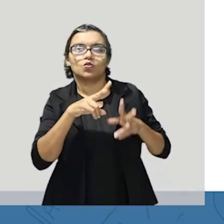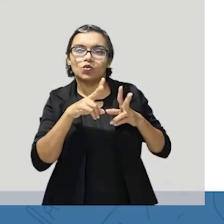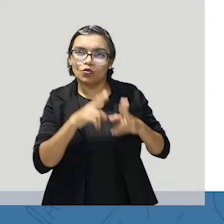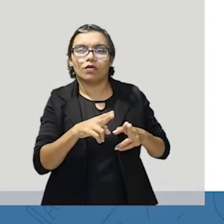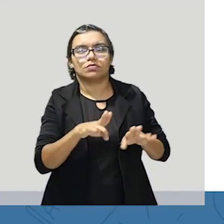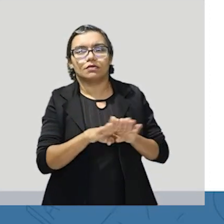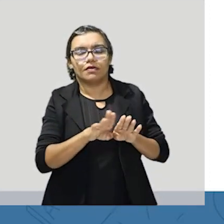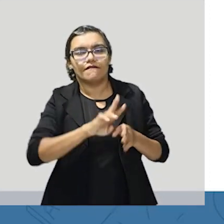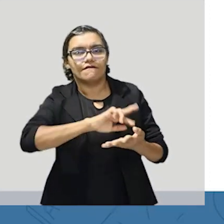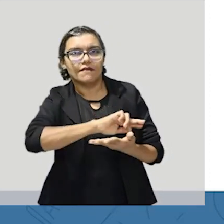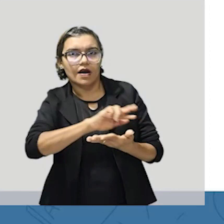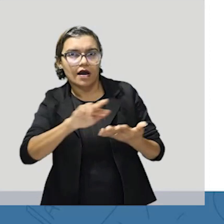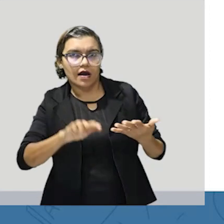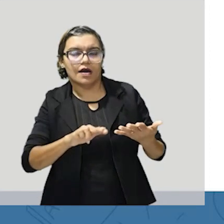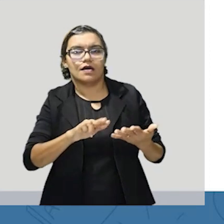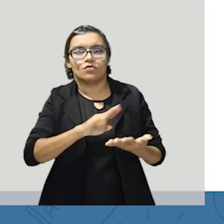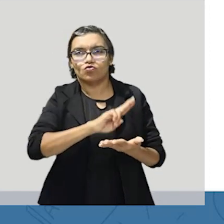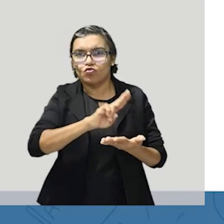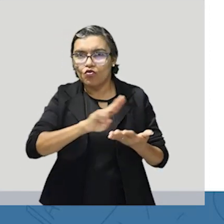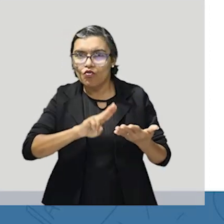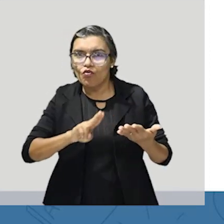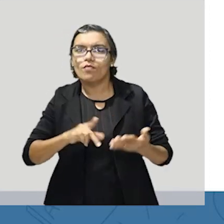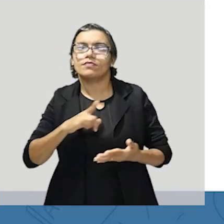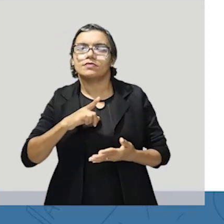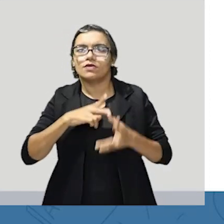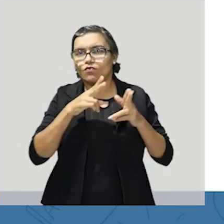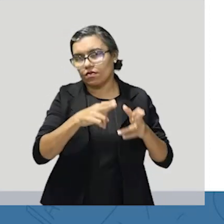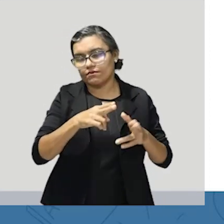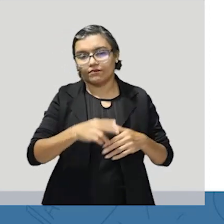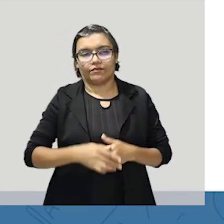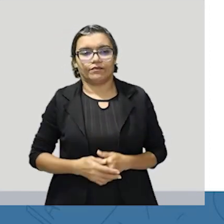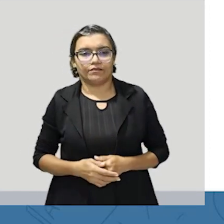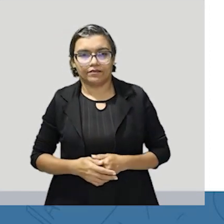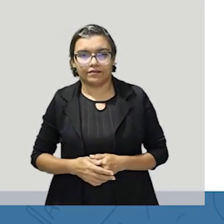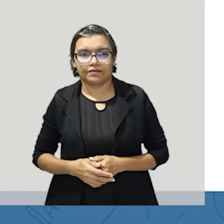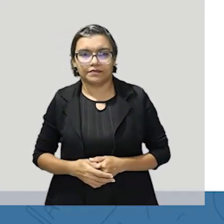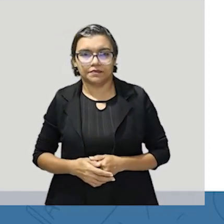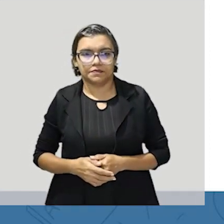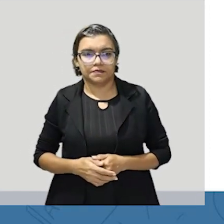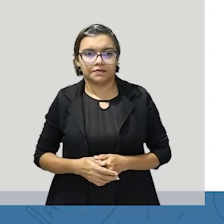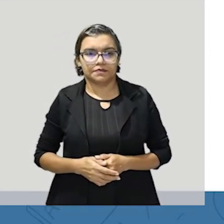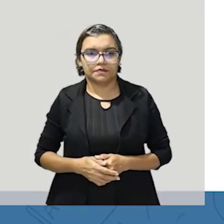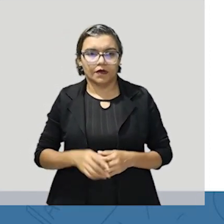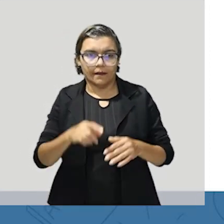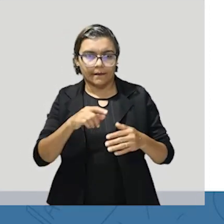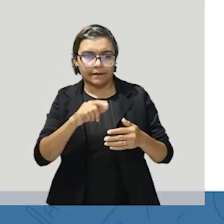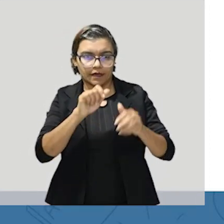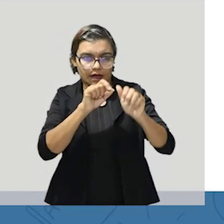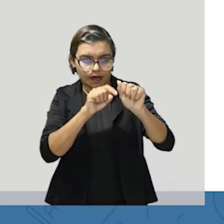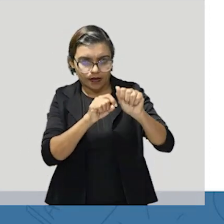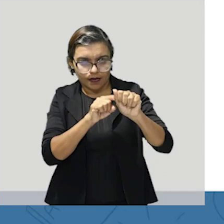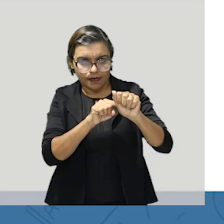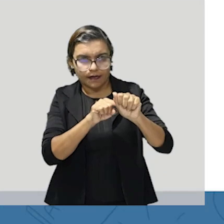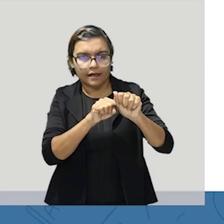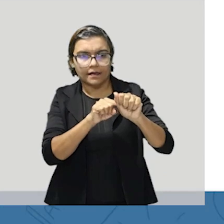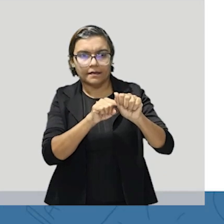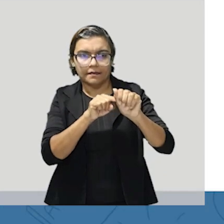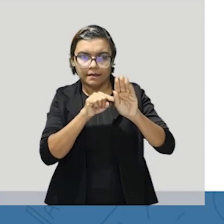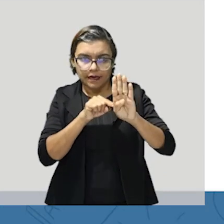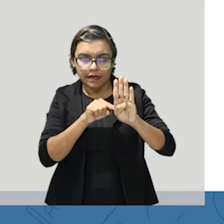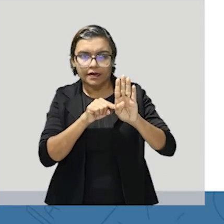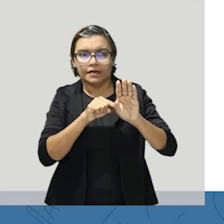preste bem atenção né sempre vai ter uma questão que não tem nada a ver com o que se quer ter em paz homônimos